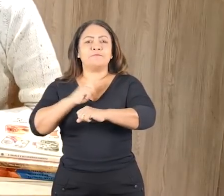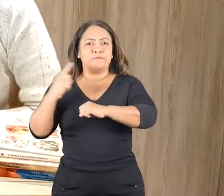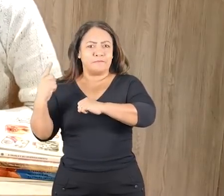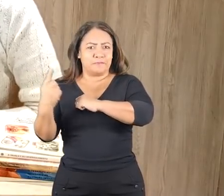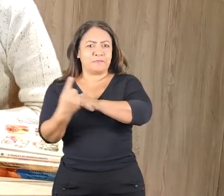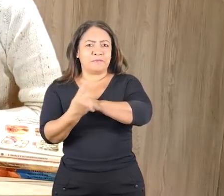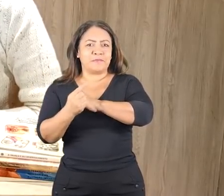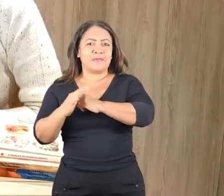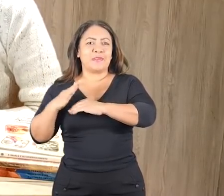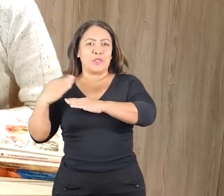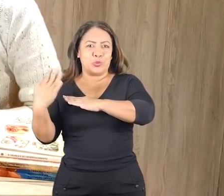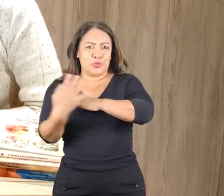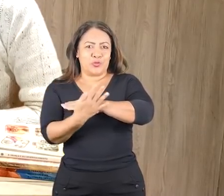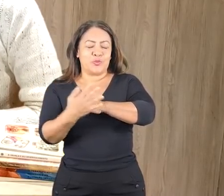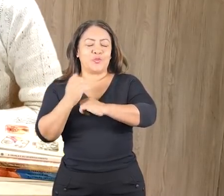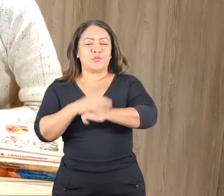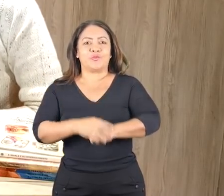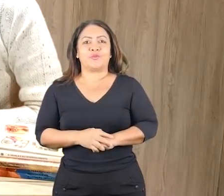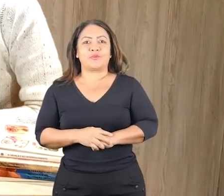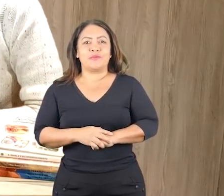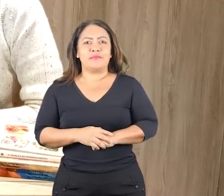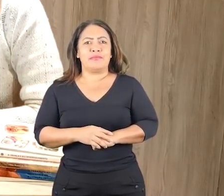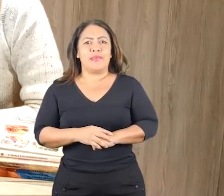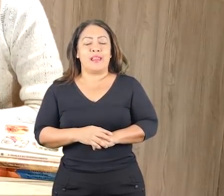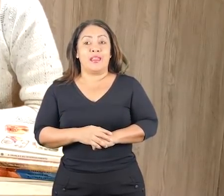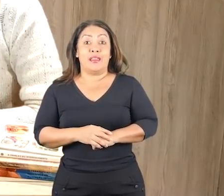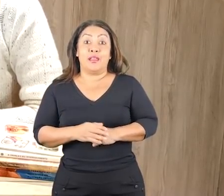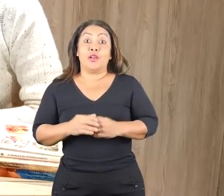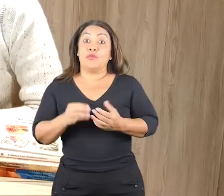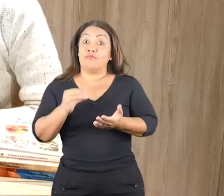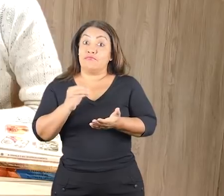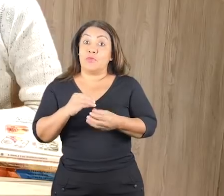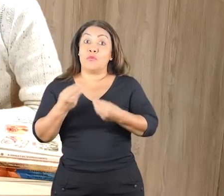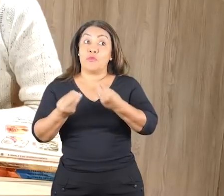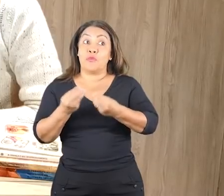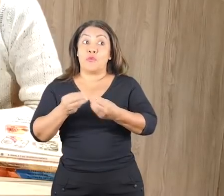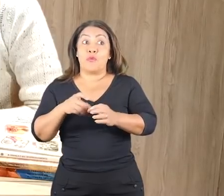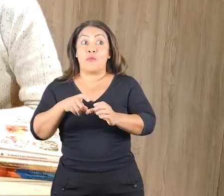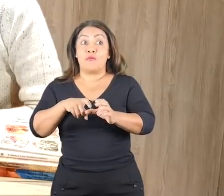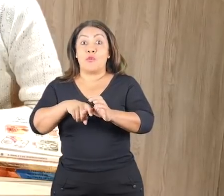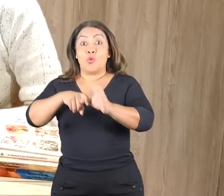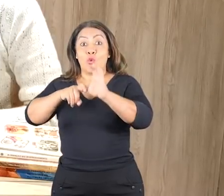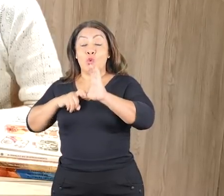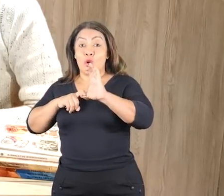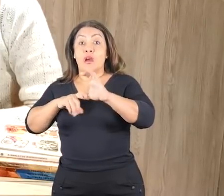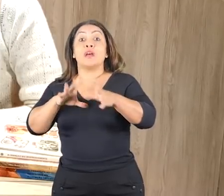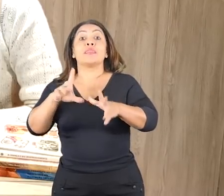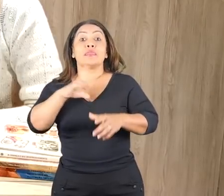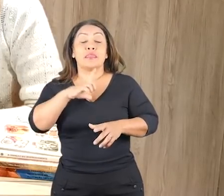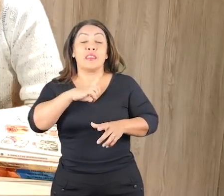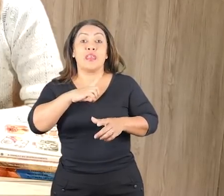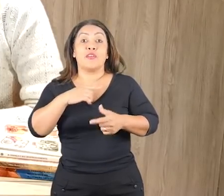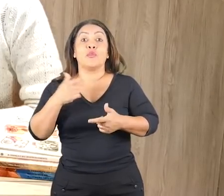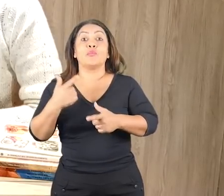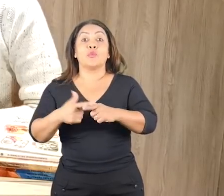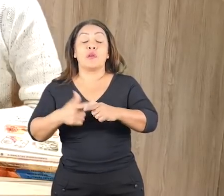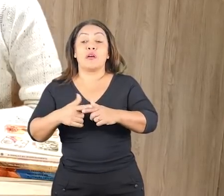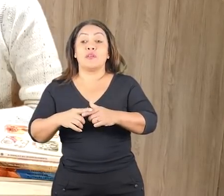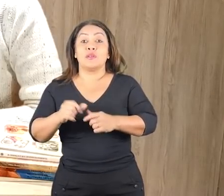Bom, com a suspensão das atividades escolares presenciais por conta da pandemia,